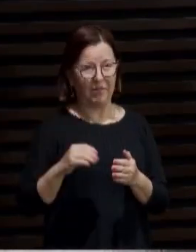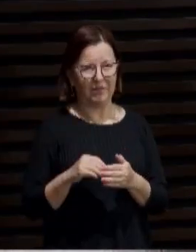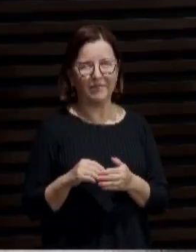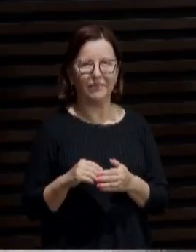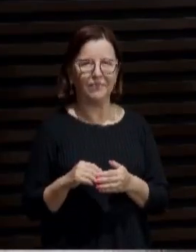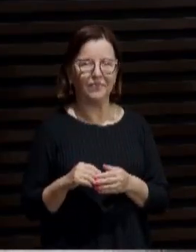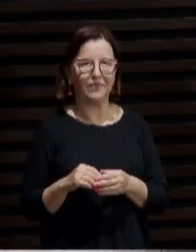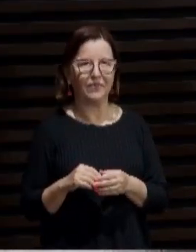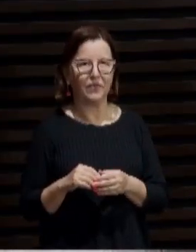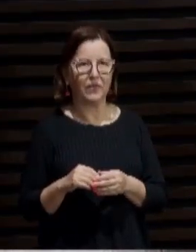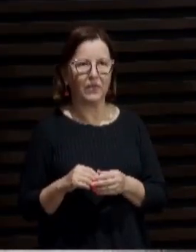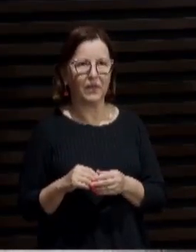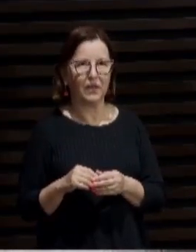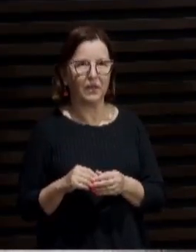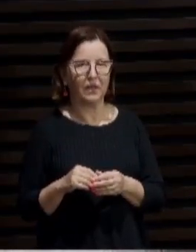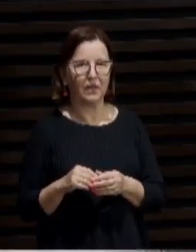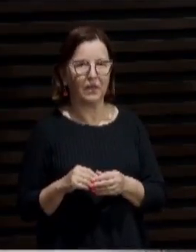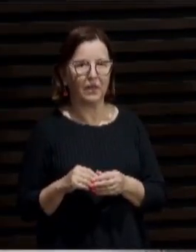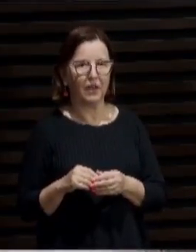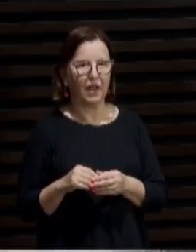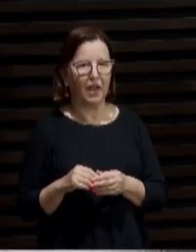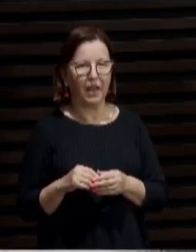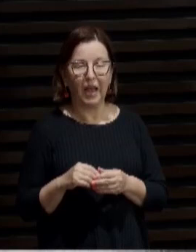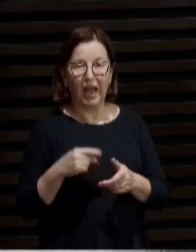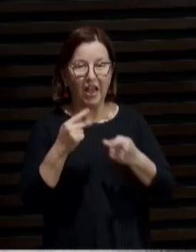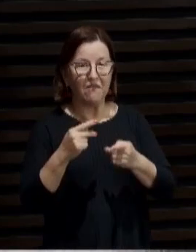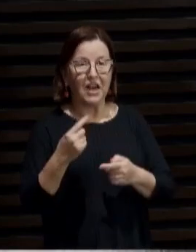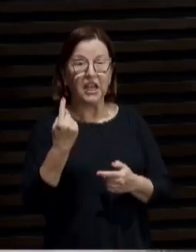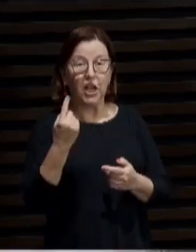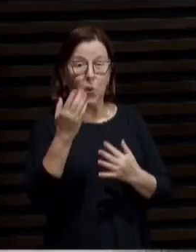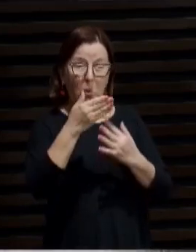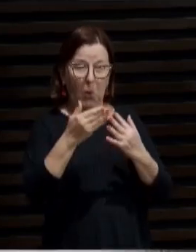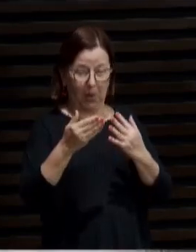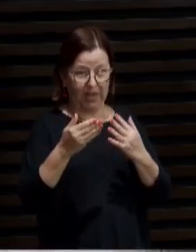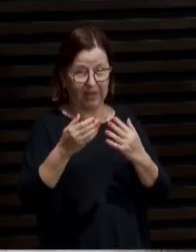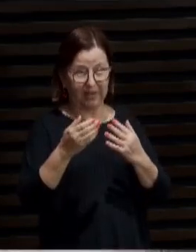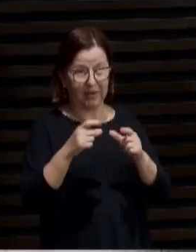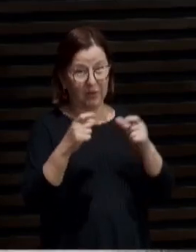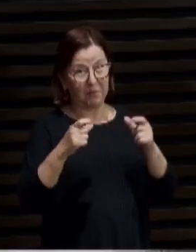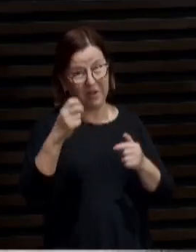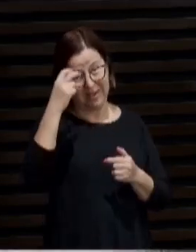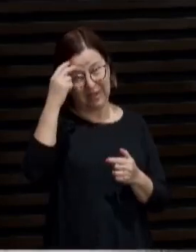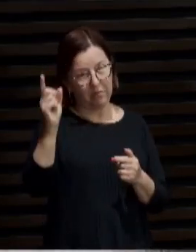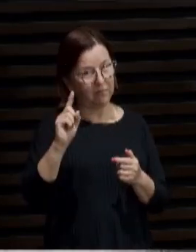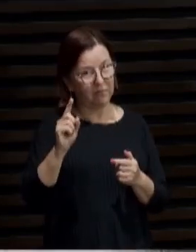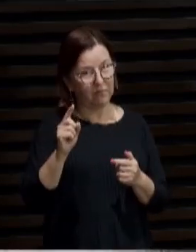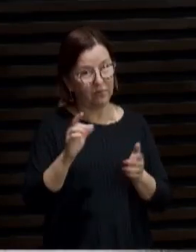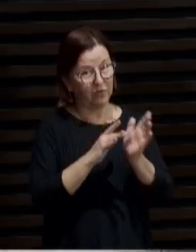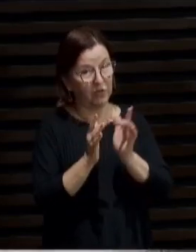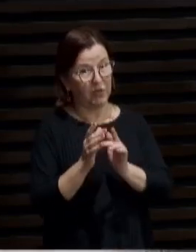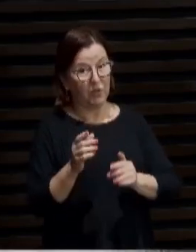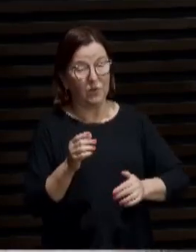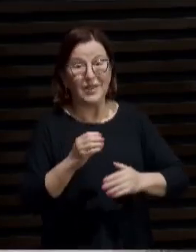Jesus. Ele não está elogiando, ele está dizendo que é um dos maiores. Não é, querido. Então a heresia, tudo que ataca,